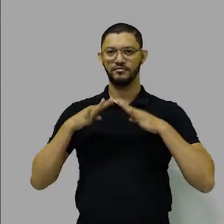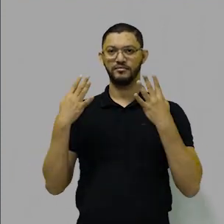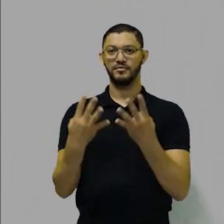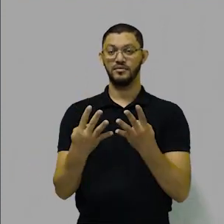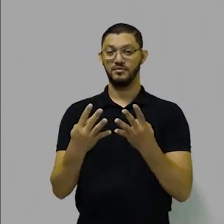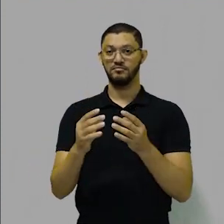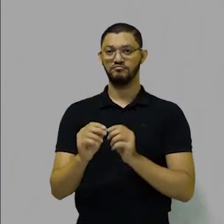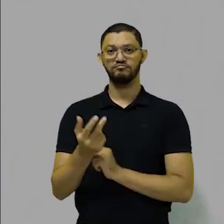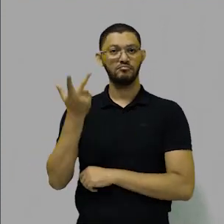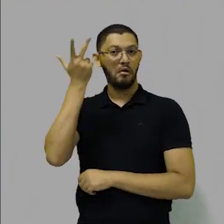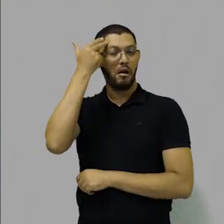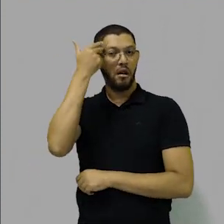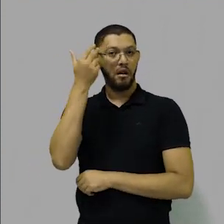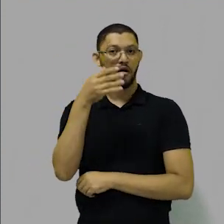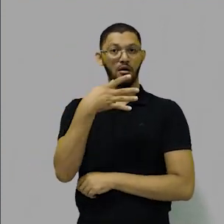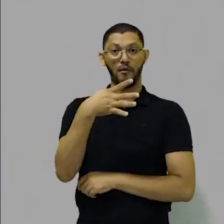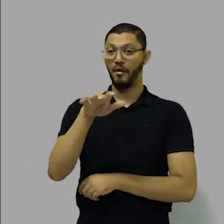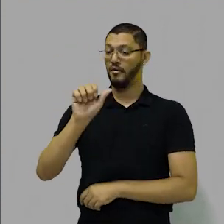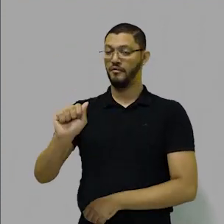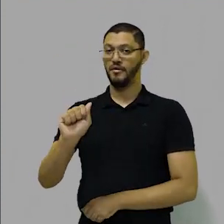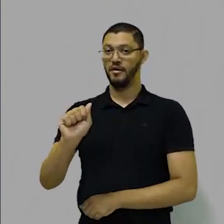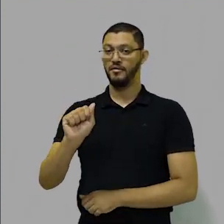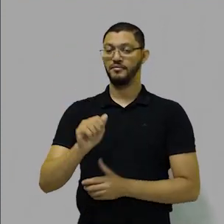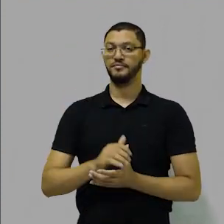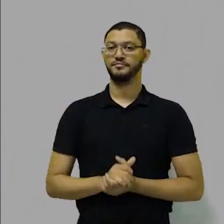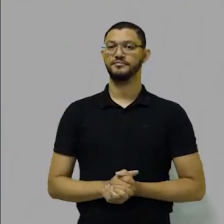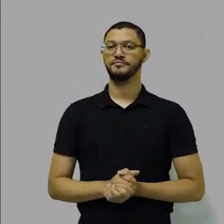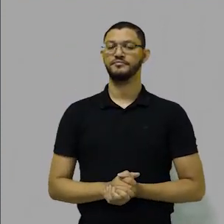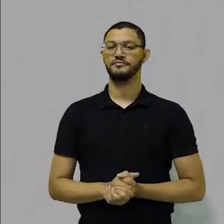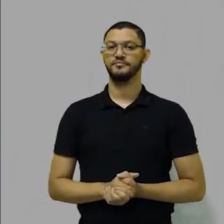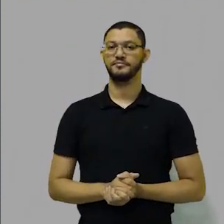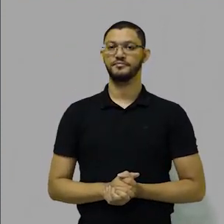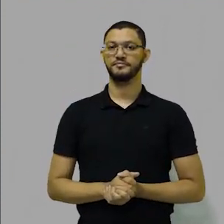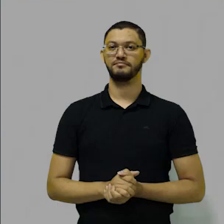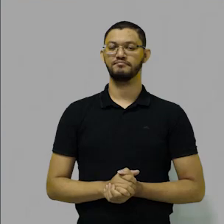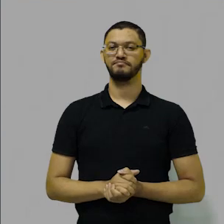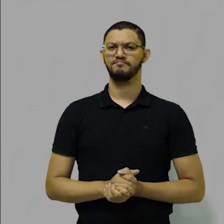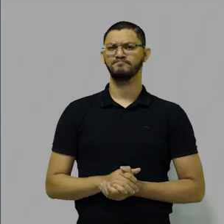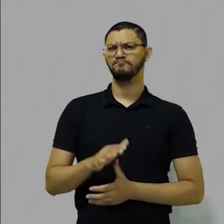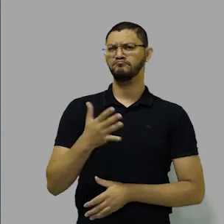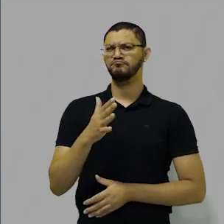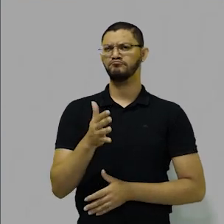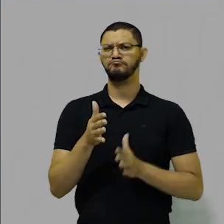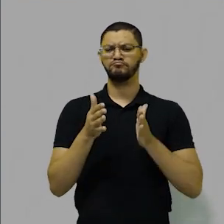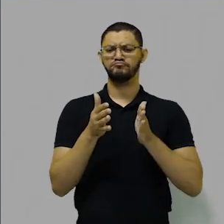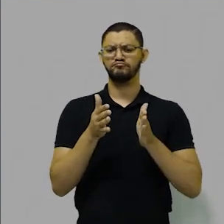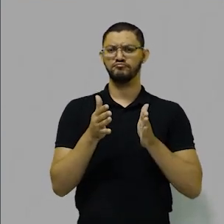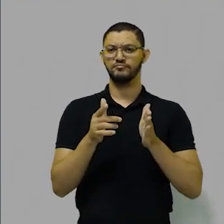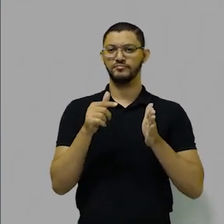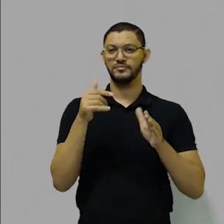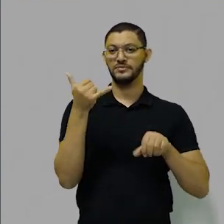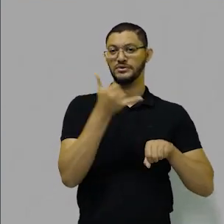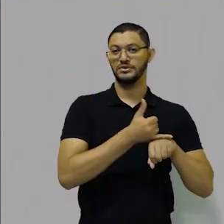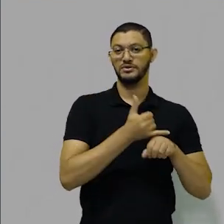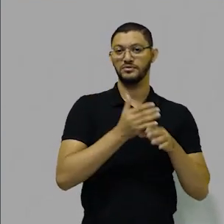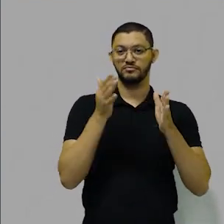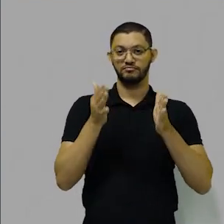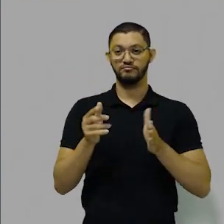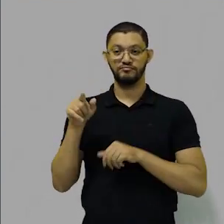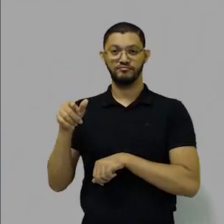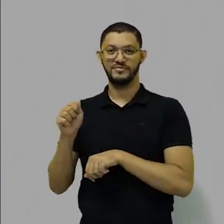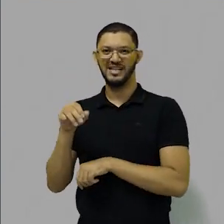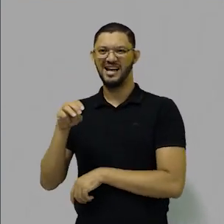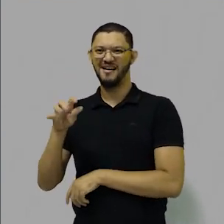elementos, normalmente da família 4A. Eles estão ali na fronteira entre os metais e